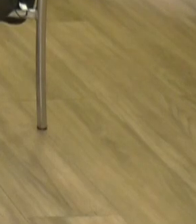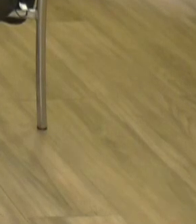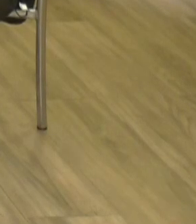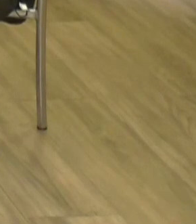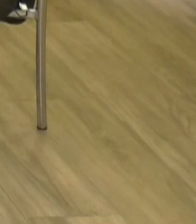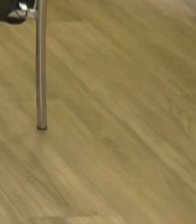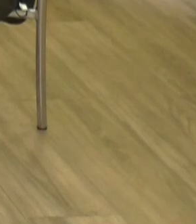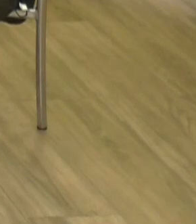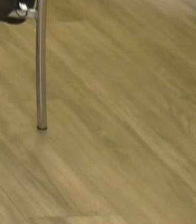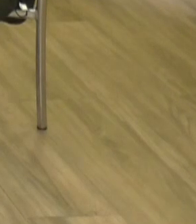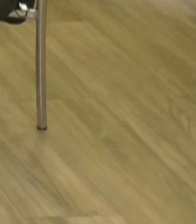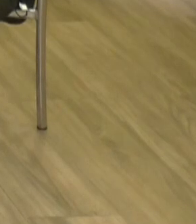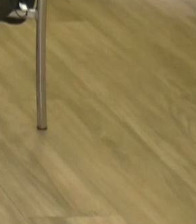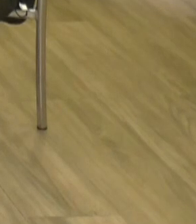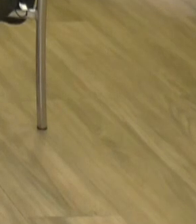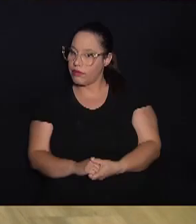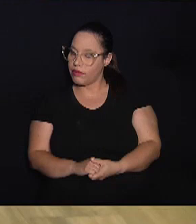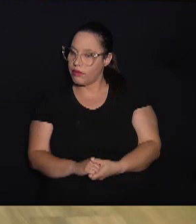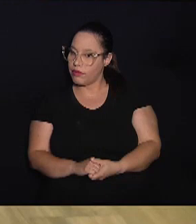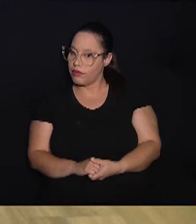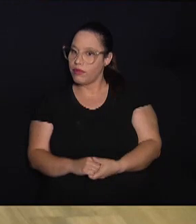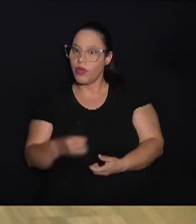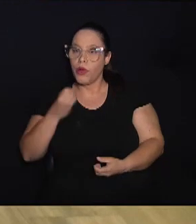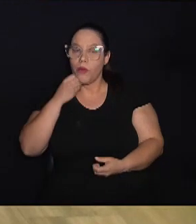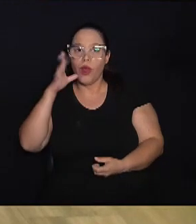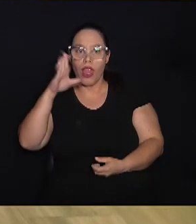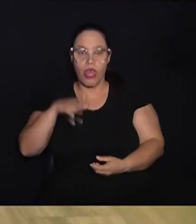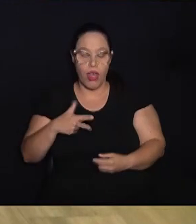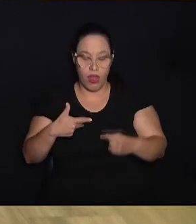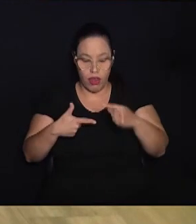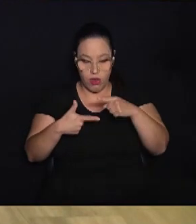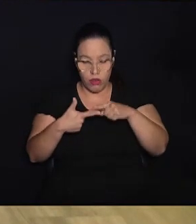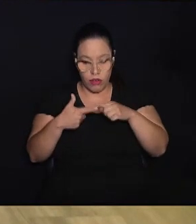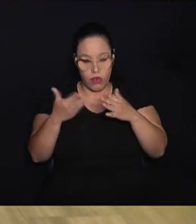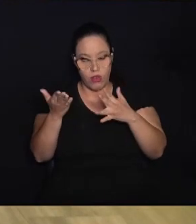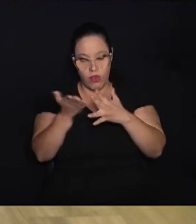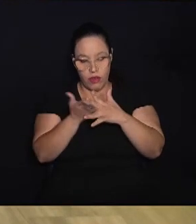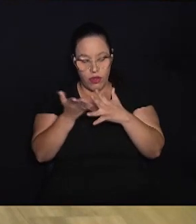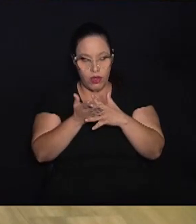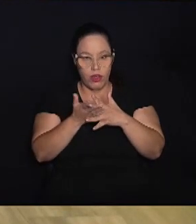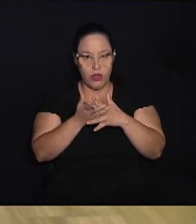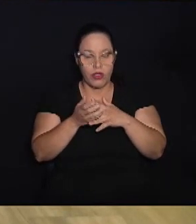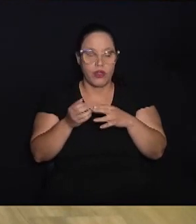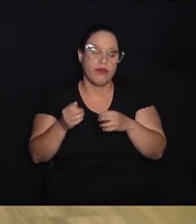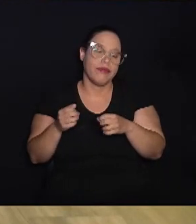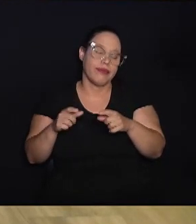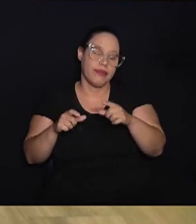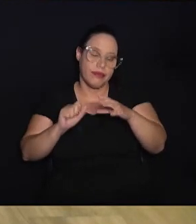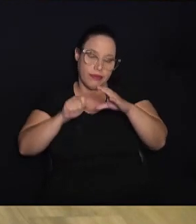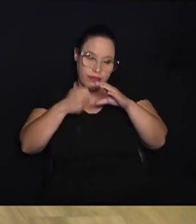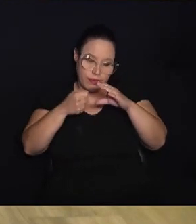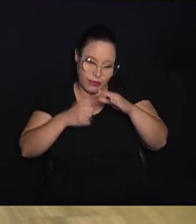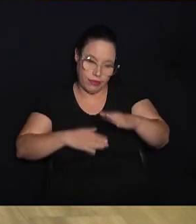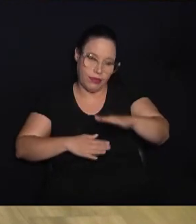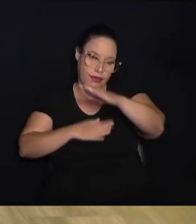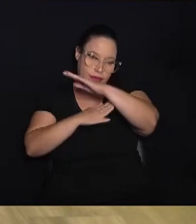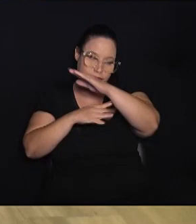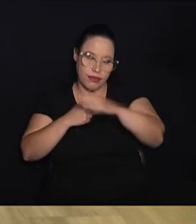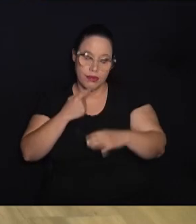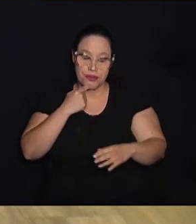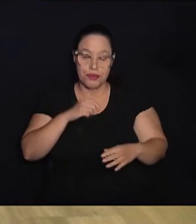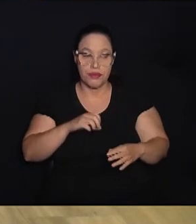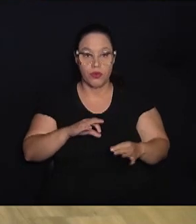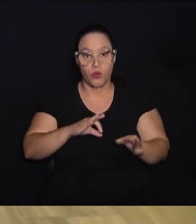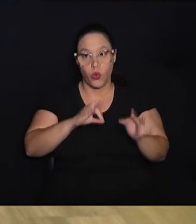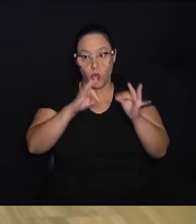chamo Boa tarde então aqui no segundo bloco do estúdio Câmara Artes e cultura sobre o universo HQ hoje